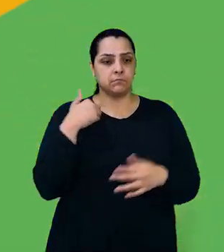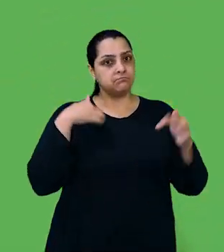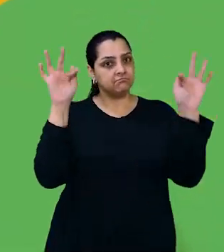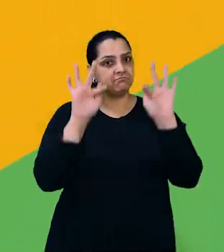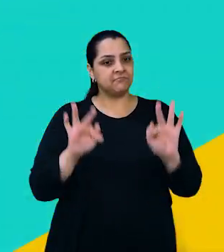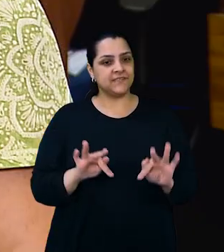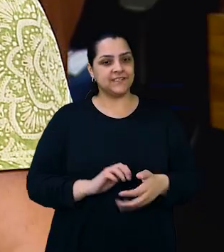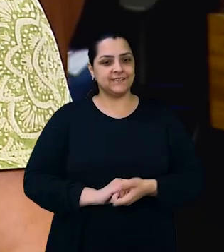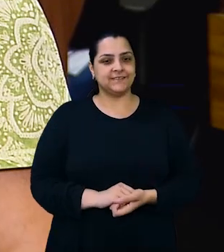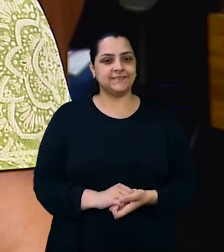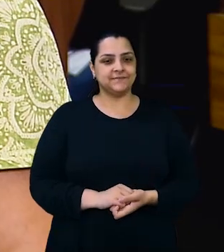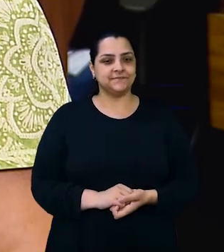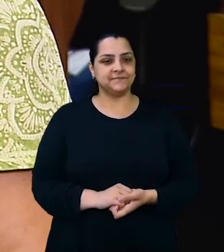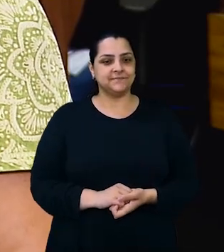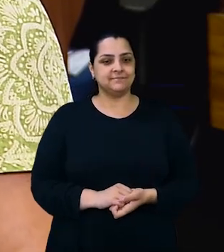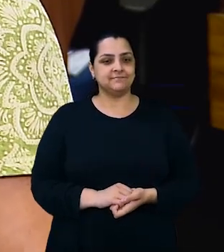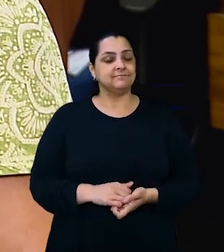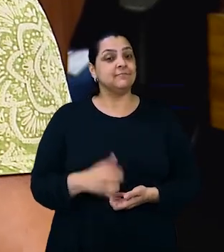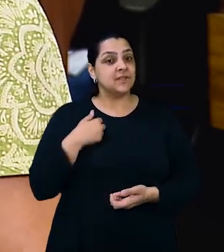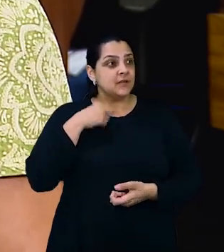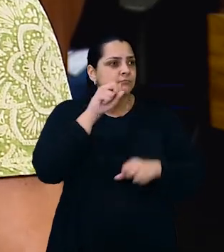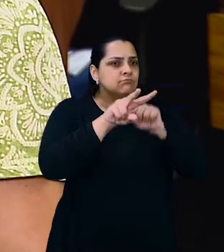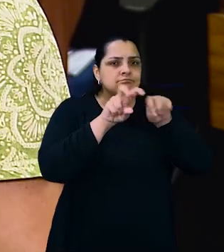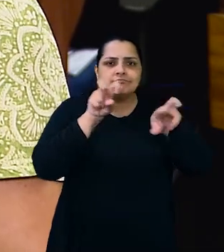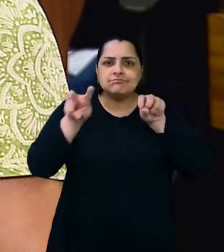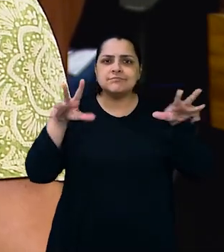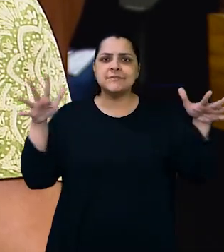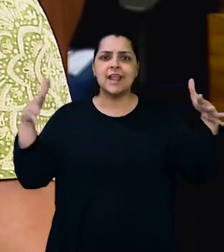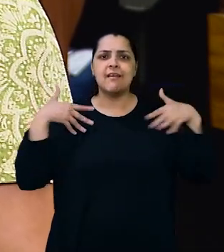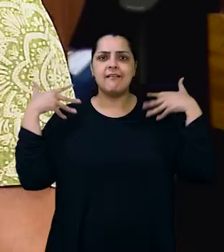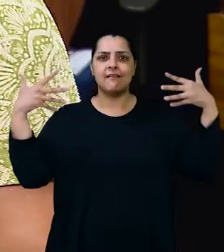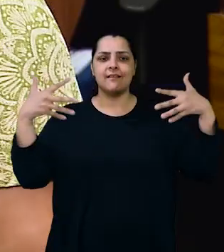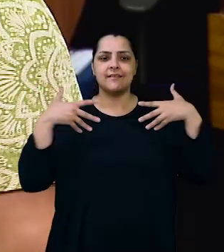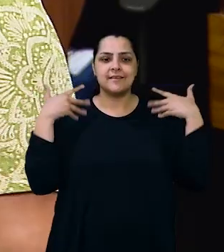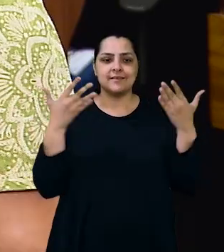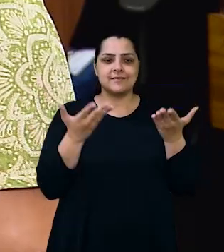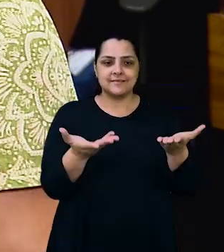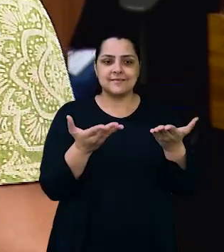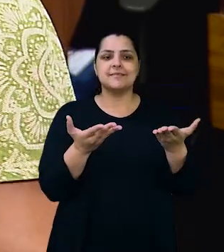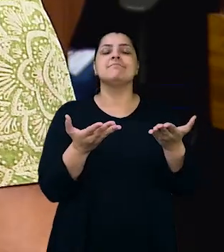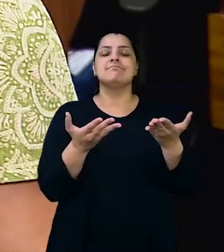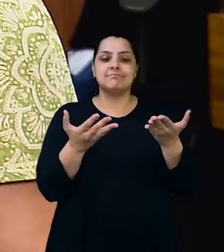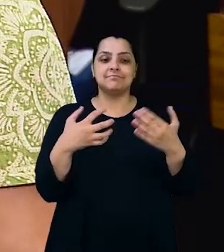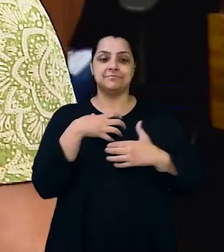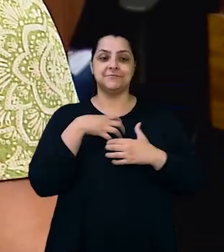feliz. É sempre assim, a alegria com que eles falam